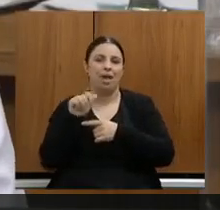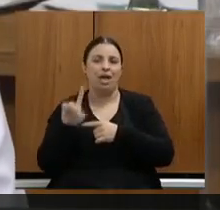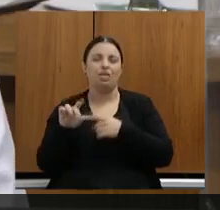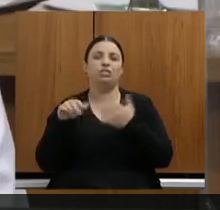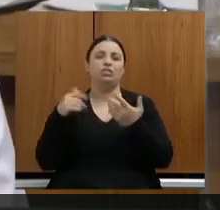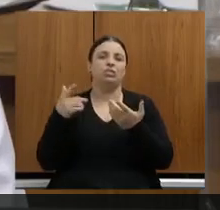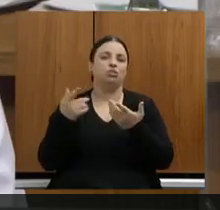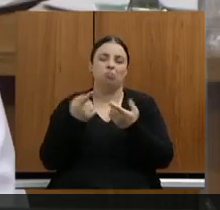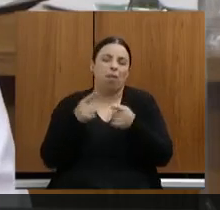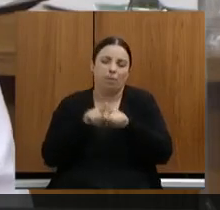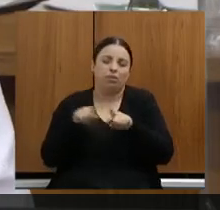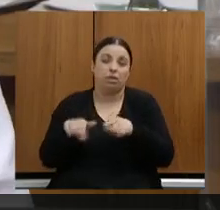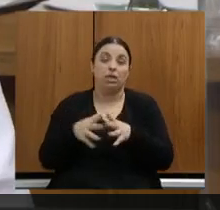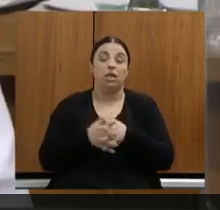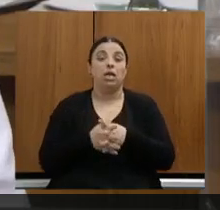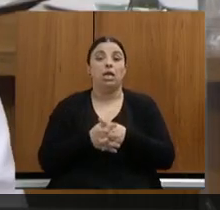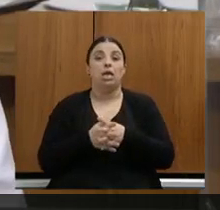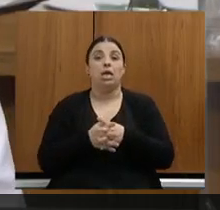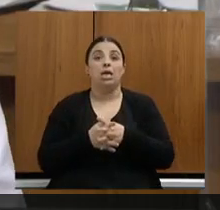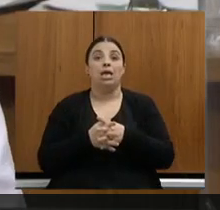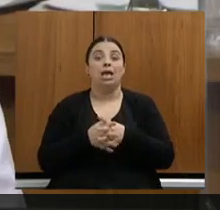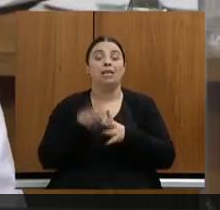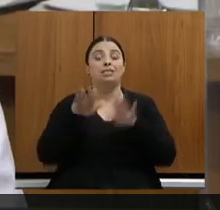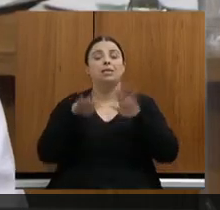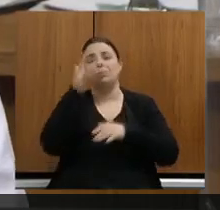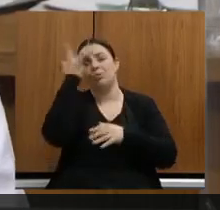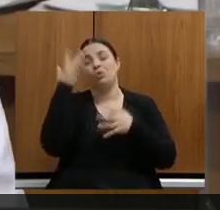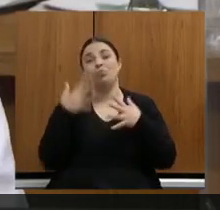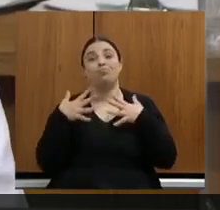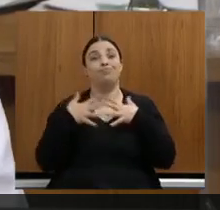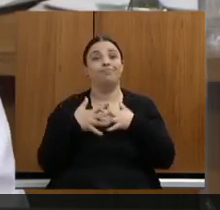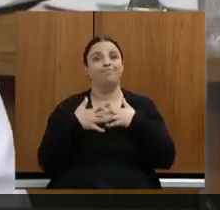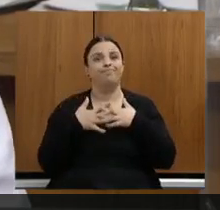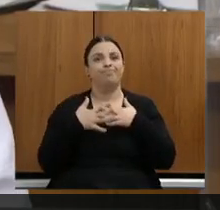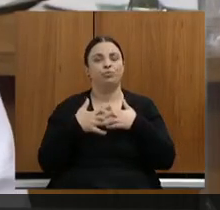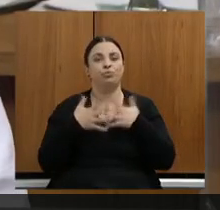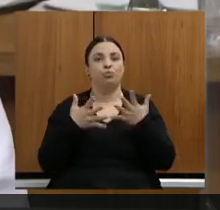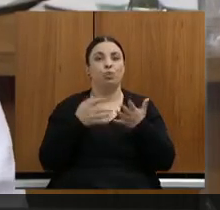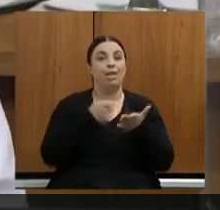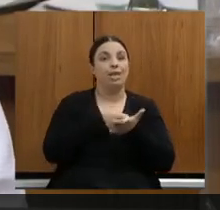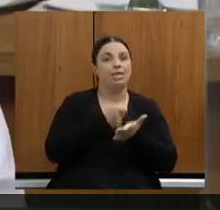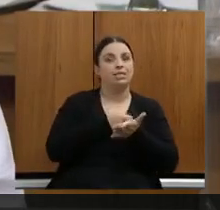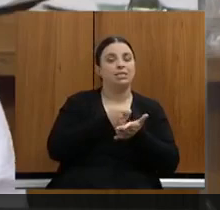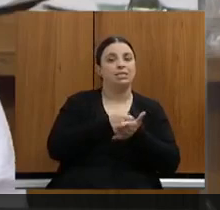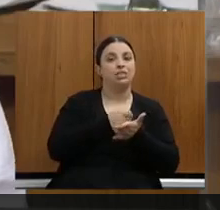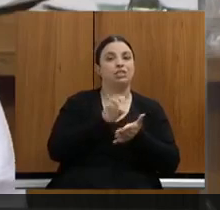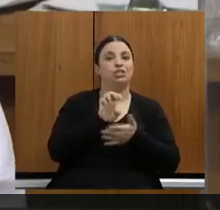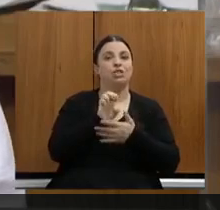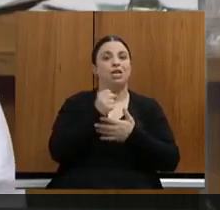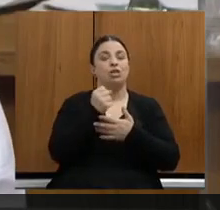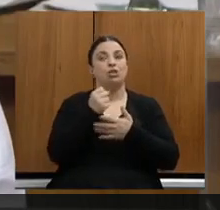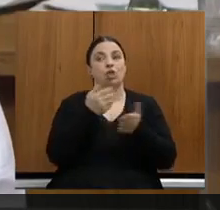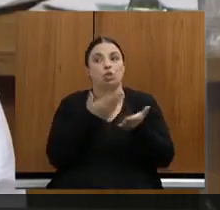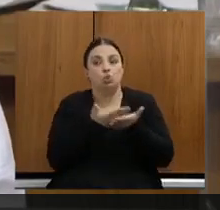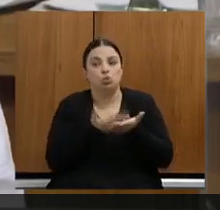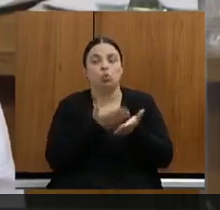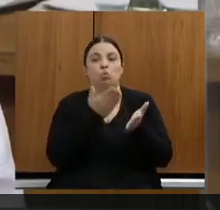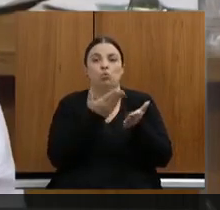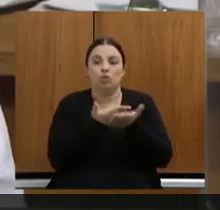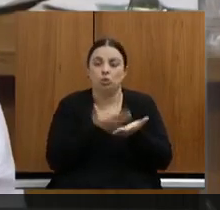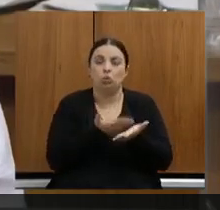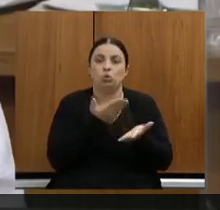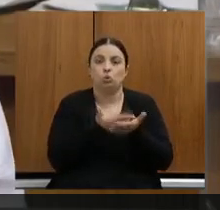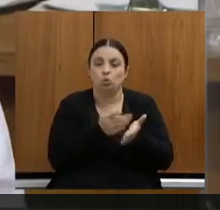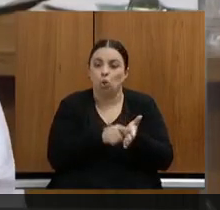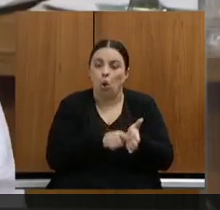no setor e que as pessoas às vezes confundem que exigência de estudos estudos estudos frase